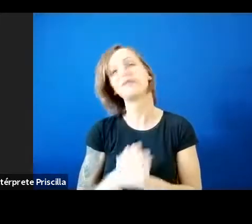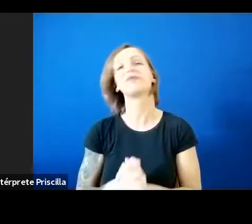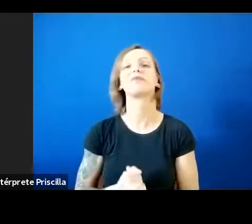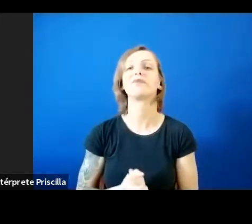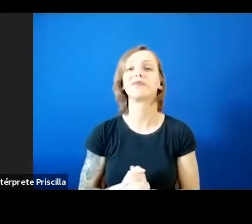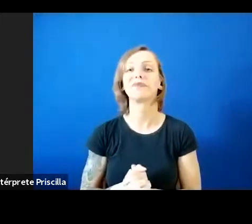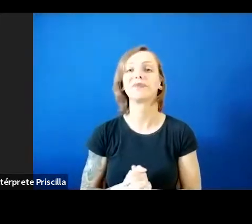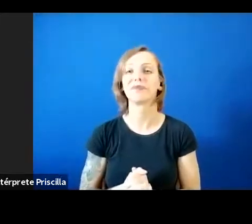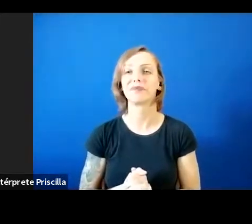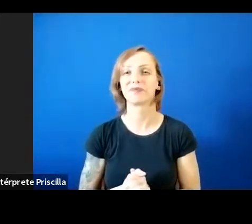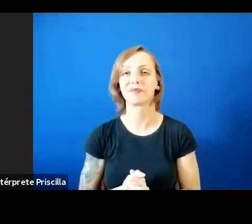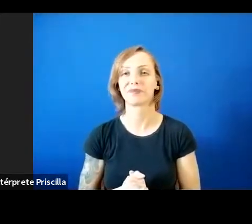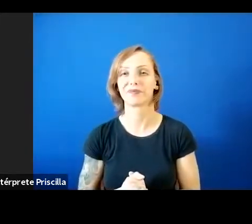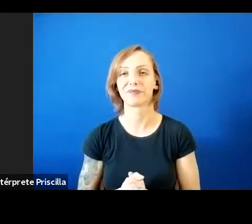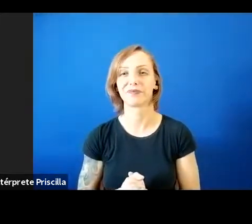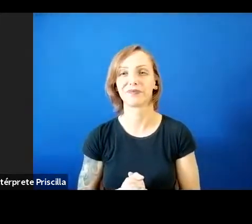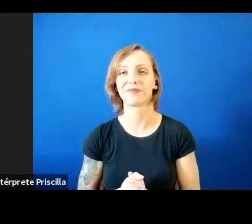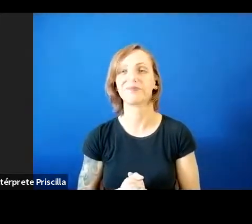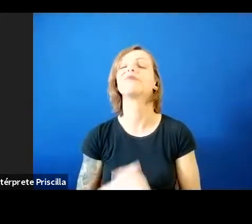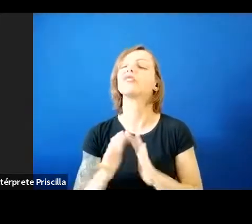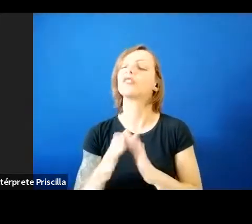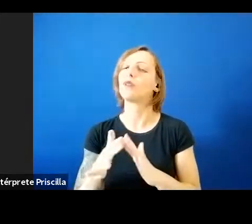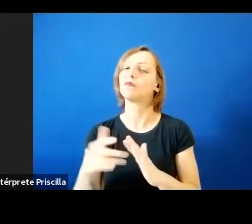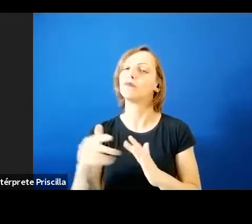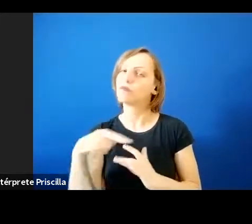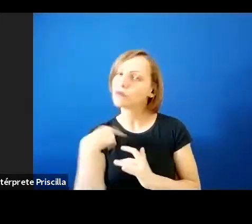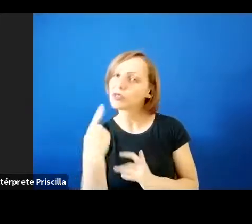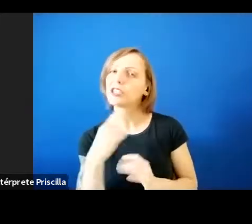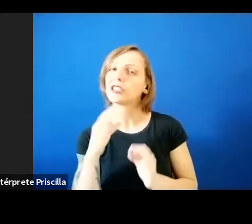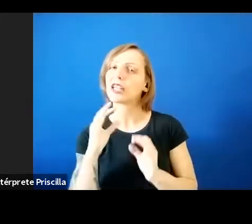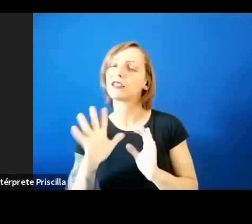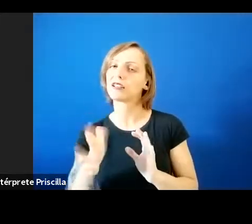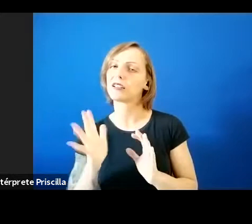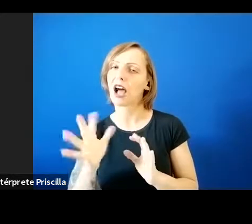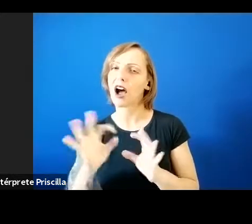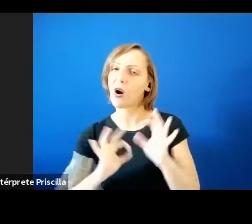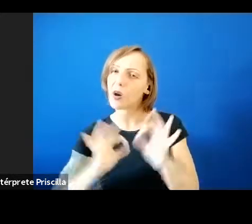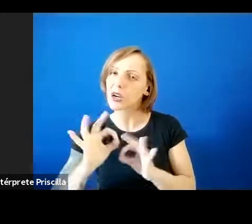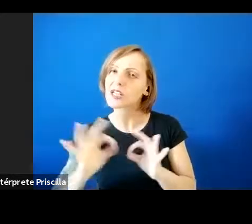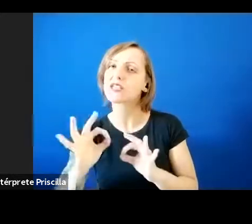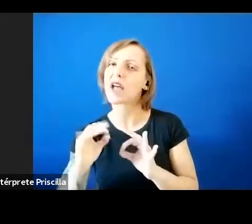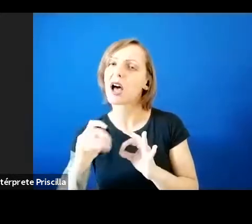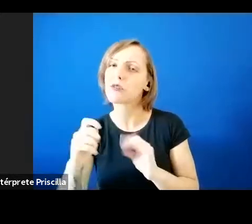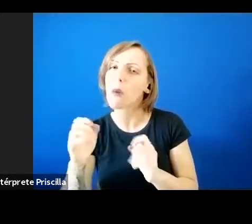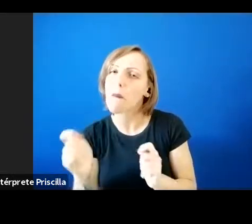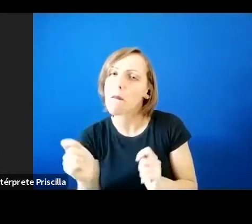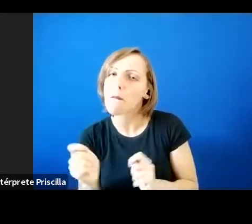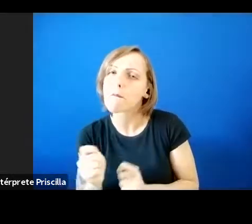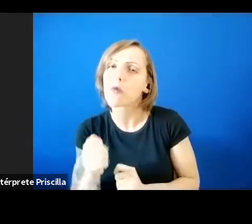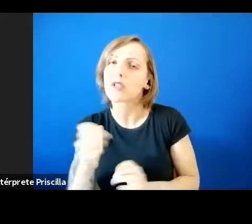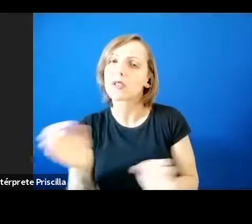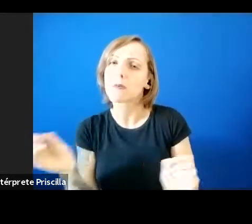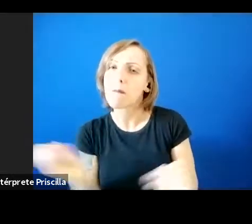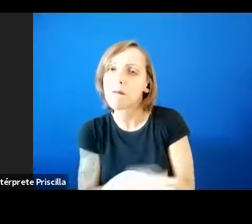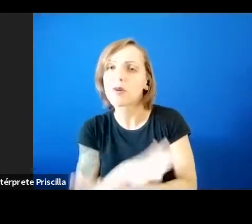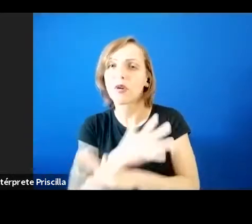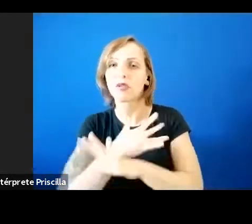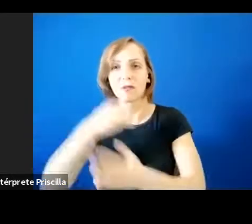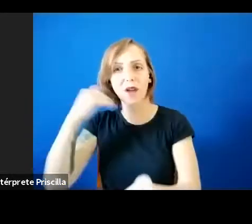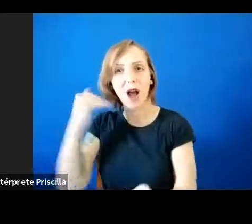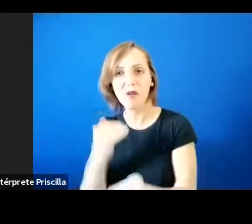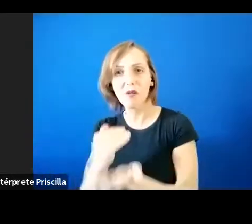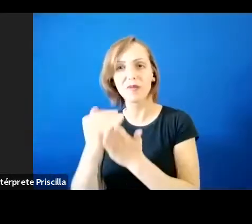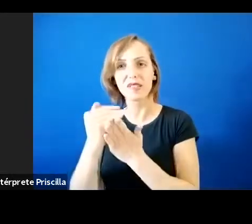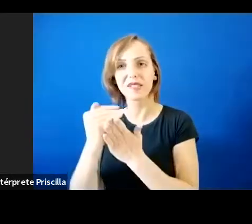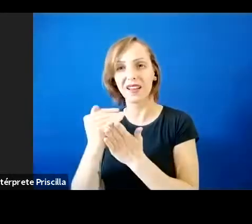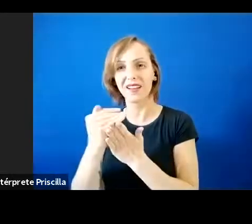está bem engrenado assim para começar um trabalho muito bonito assim com um público maior, né, mais frequência,